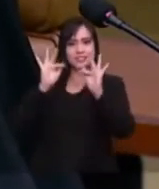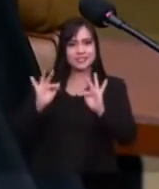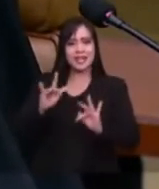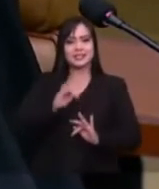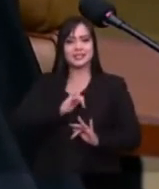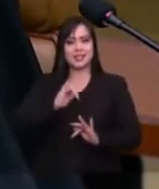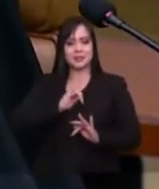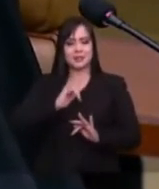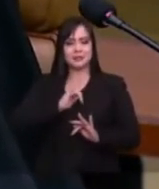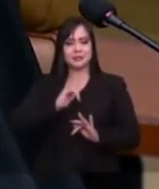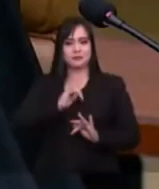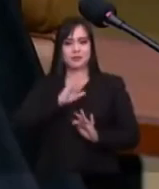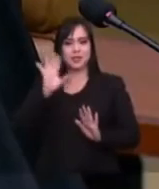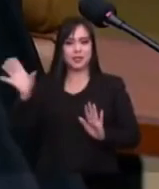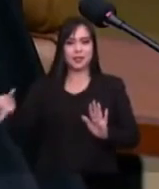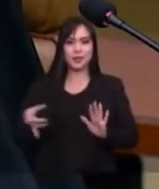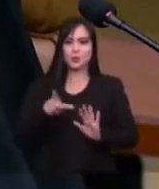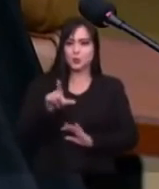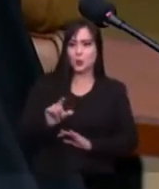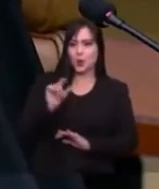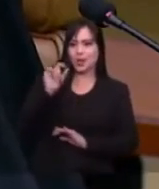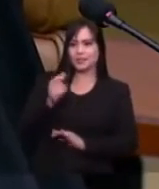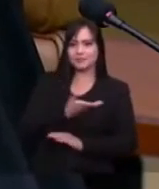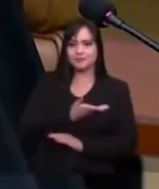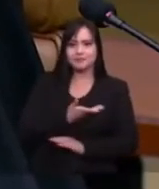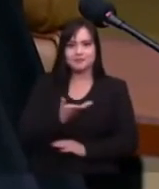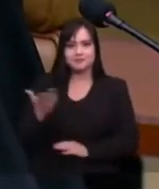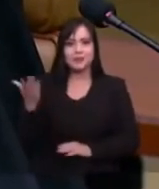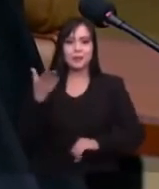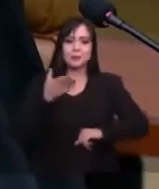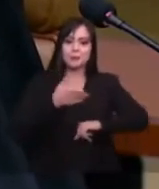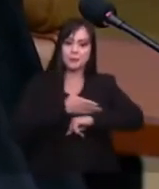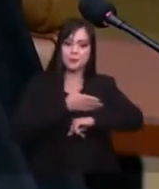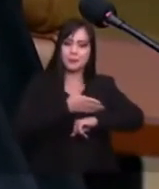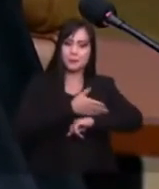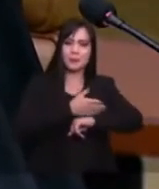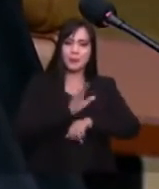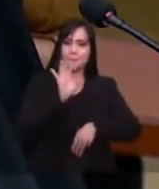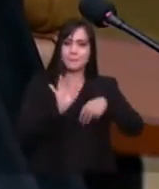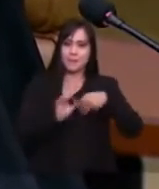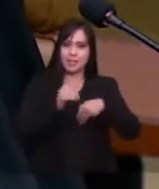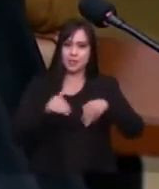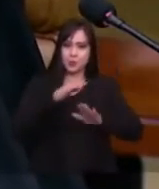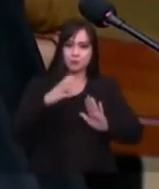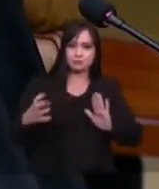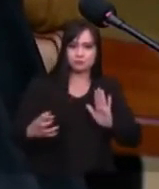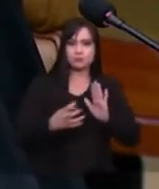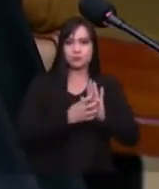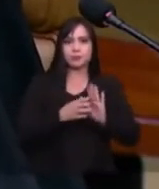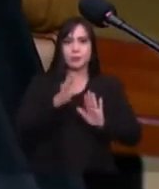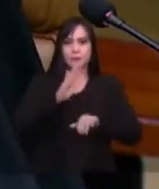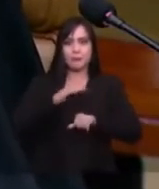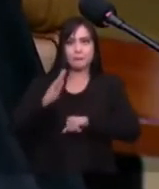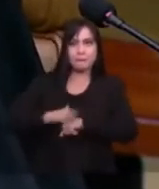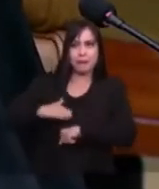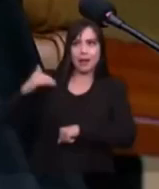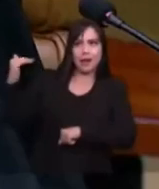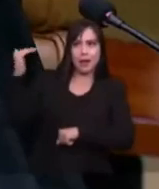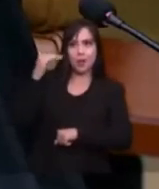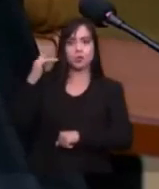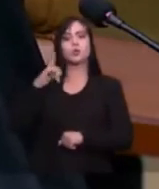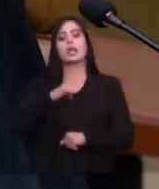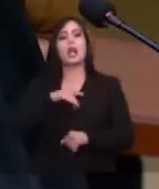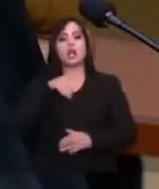de ter sido sufragado pelos meus pares para integrar a condição de ministro titular da mais alta corte eleitoral